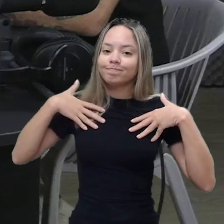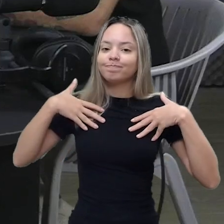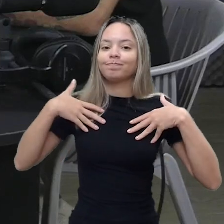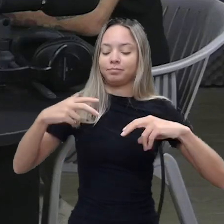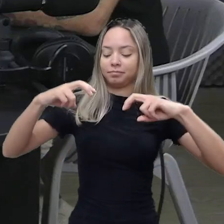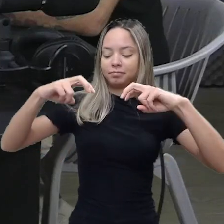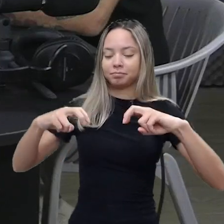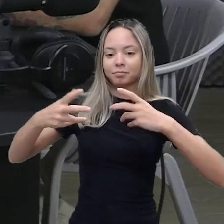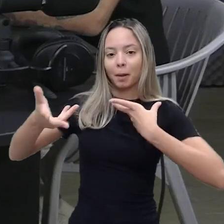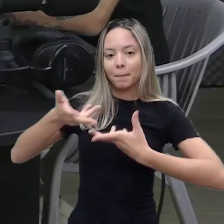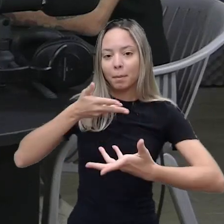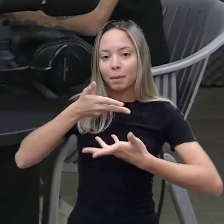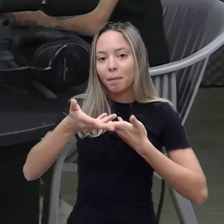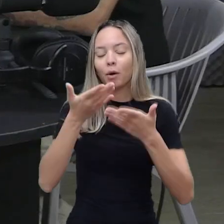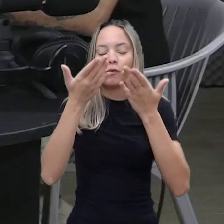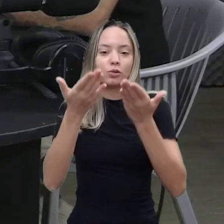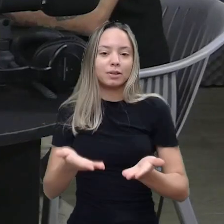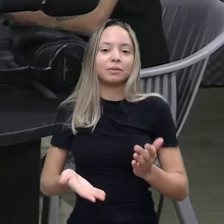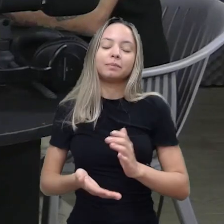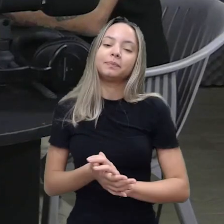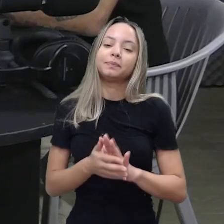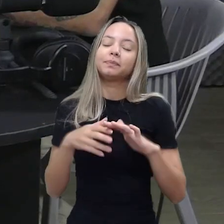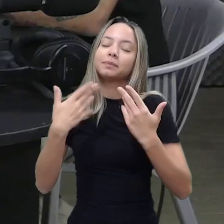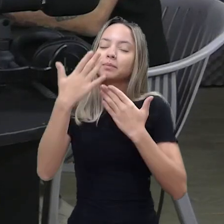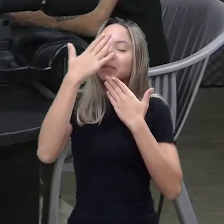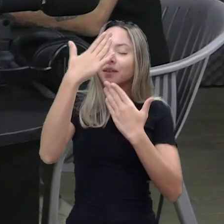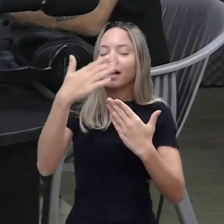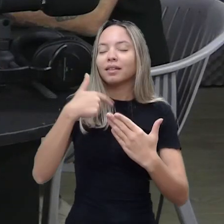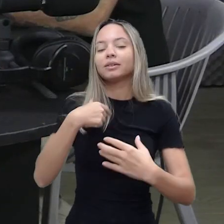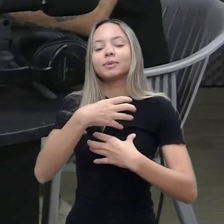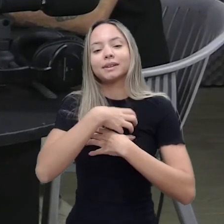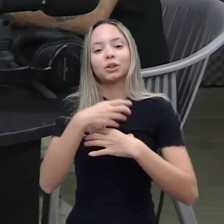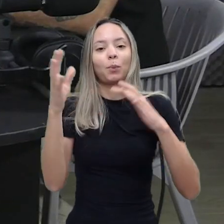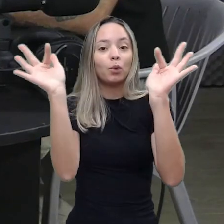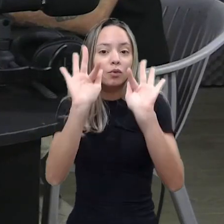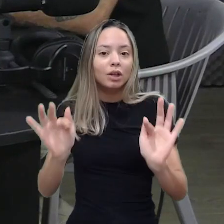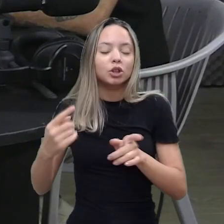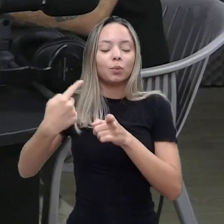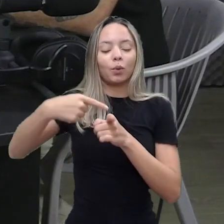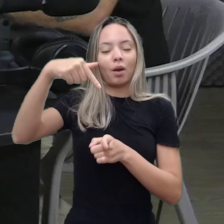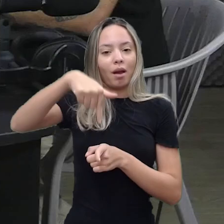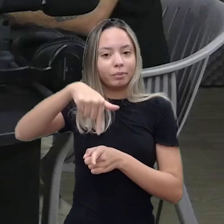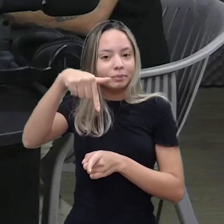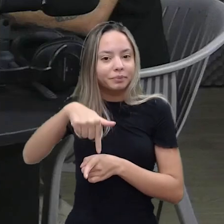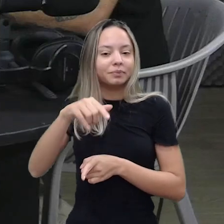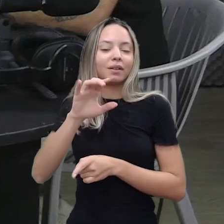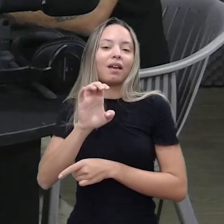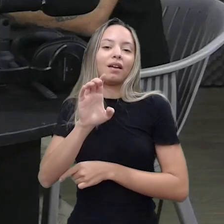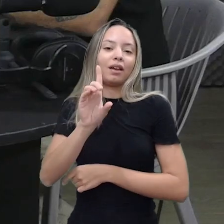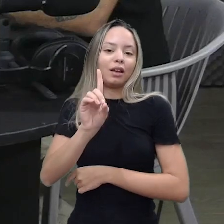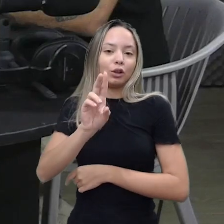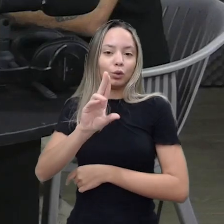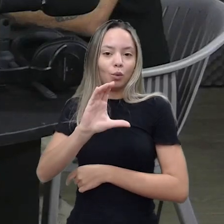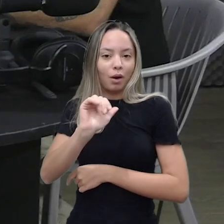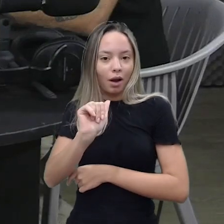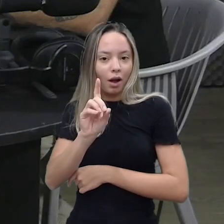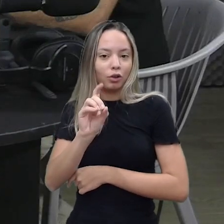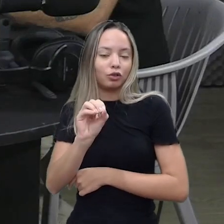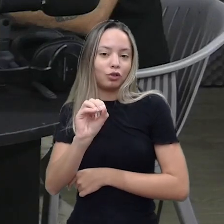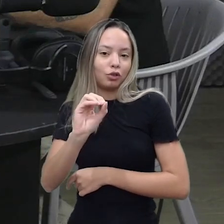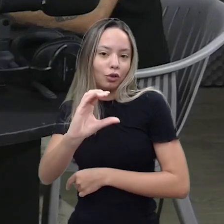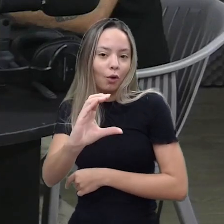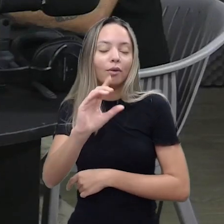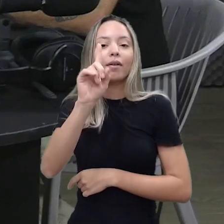muito, muito bem-vinda, viu? Obrigada, Olga. Eu fico muito feliz, porque eu acho que o Educadoc, né, hoje, assim, é um